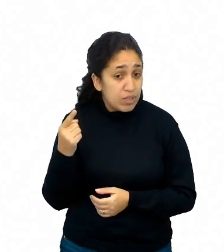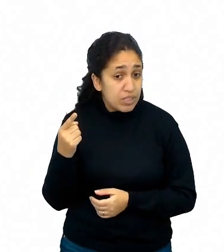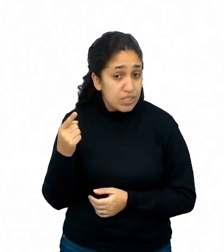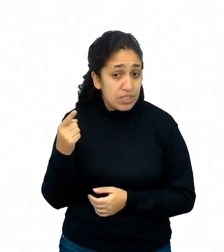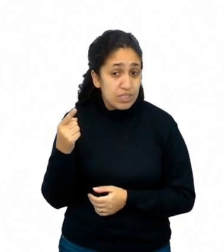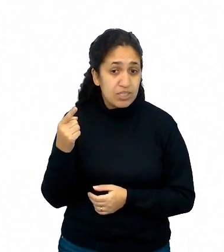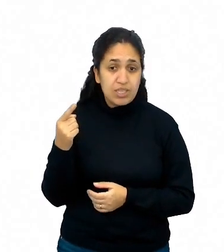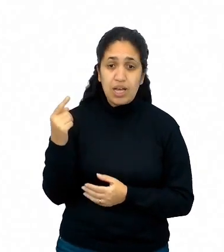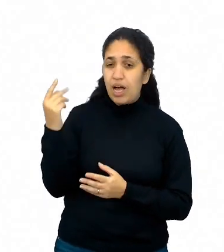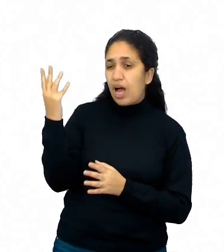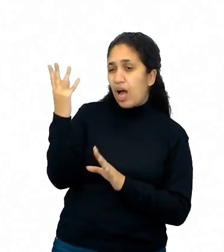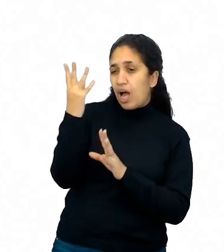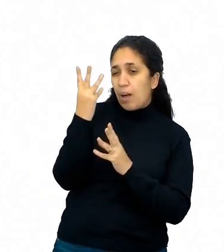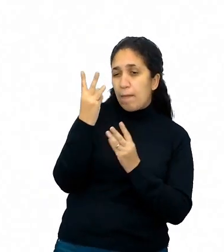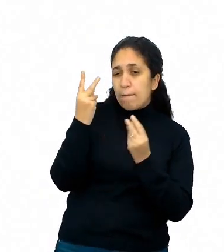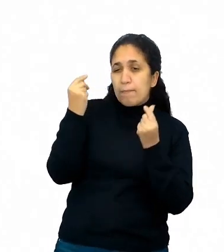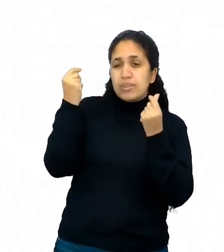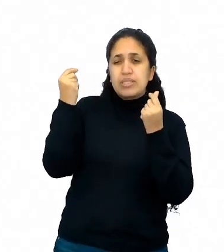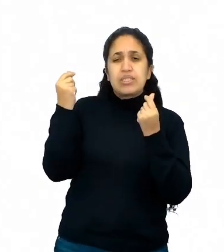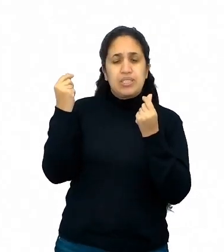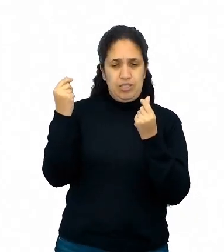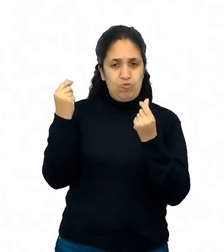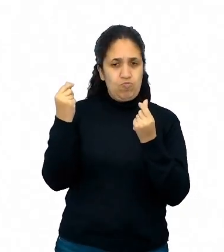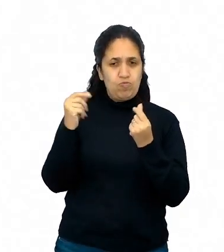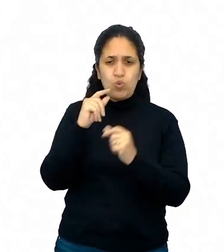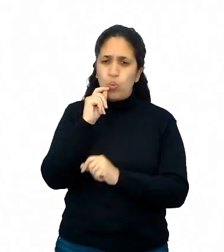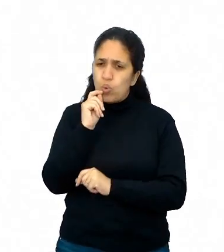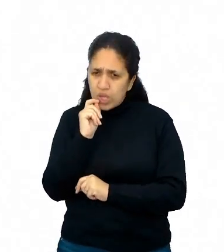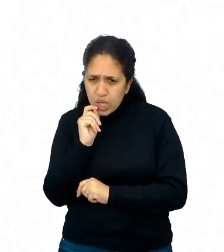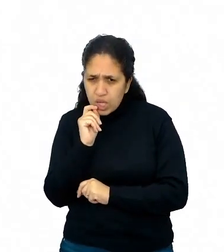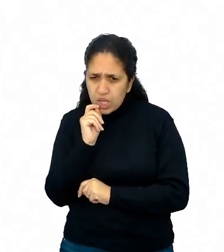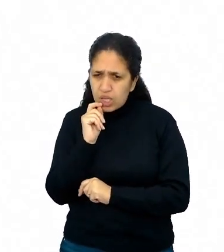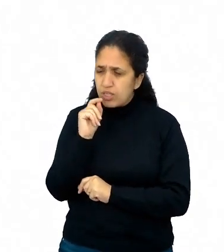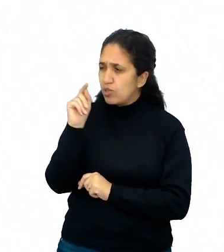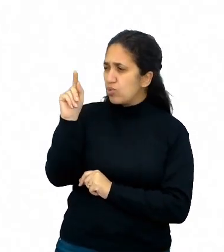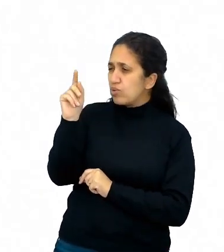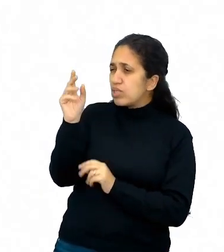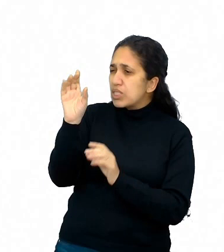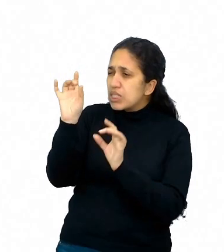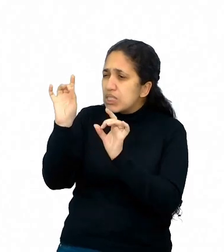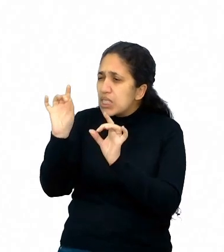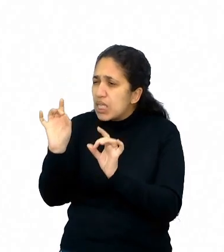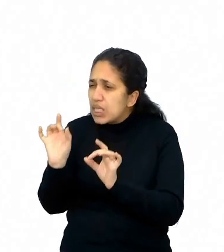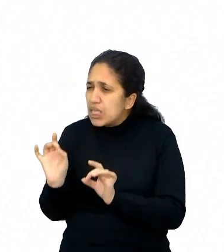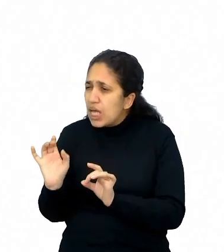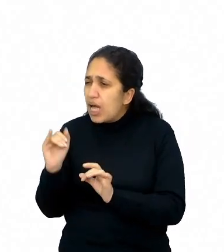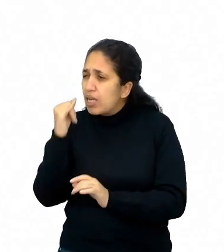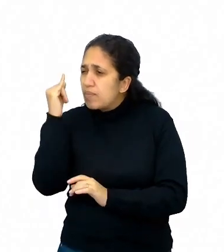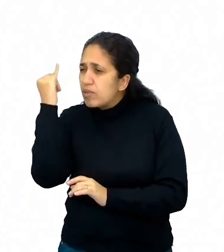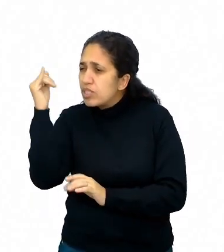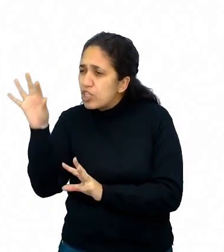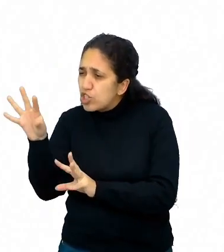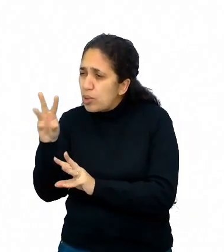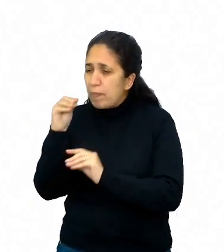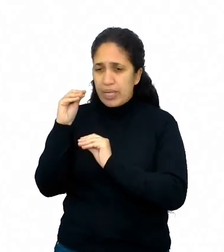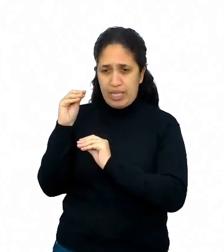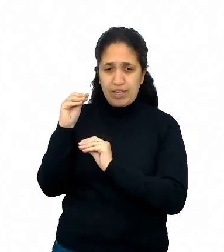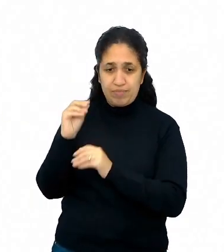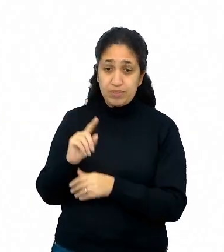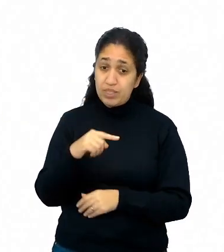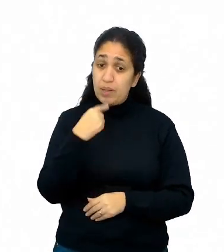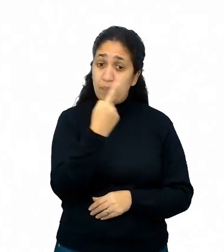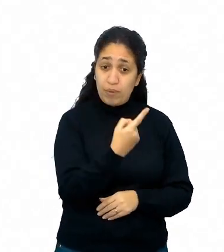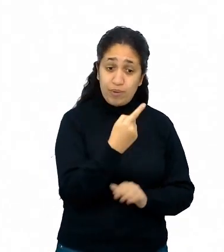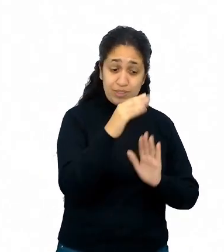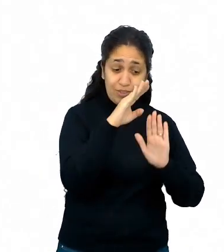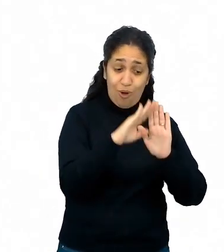a abstração, que é se apegar nos detalhes importantes. E, por fim, os